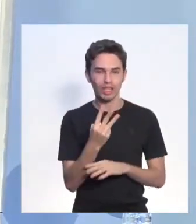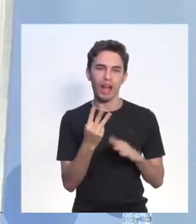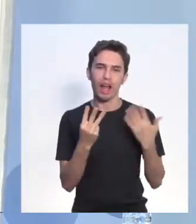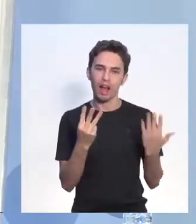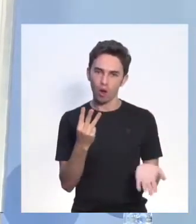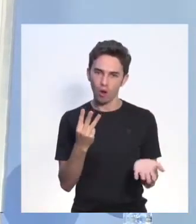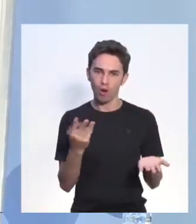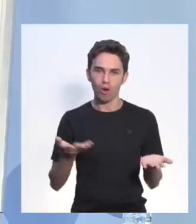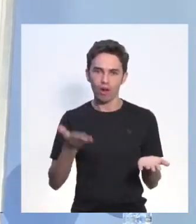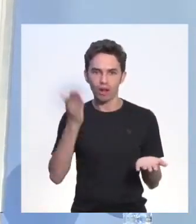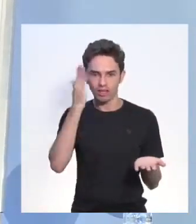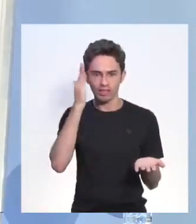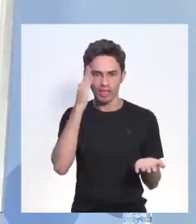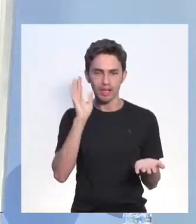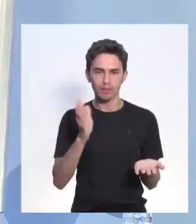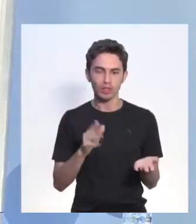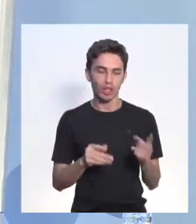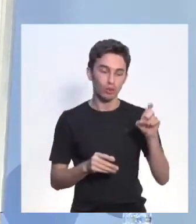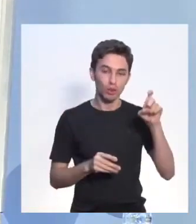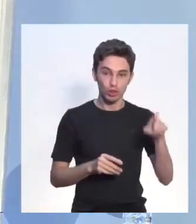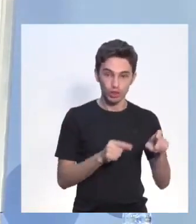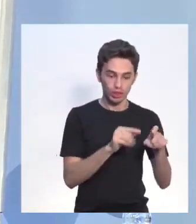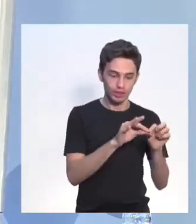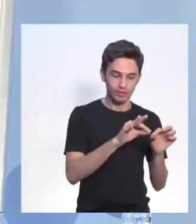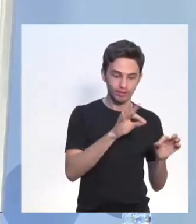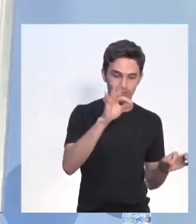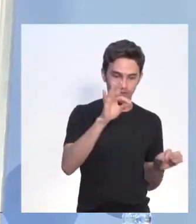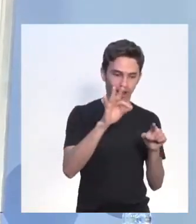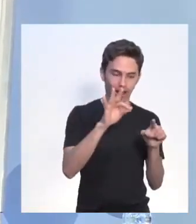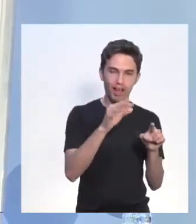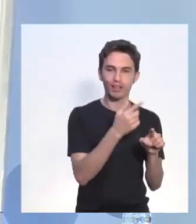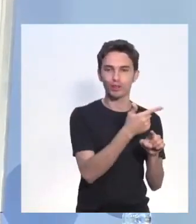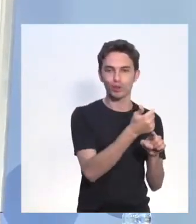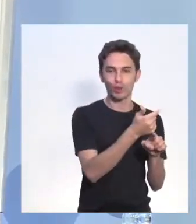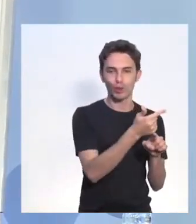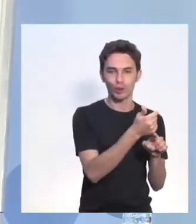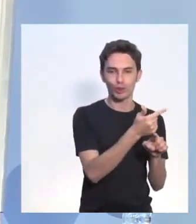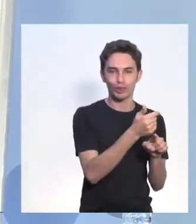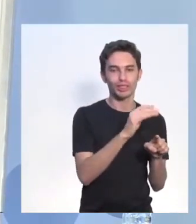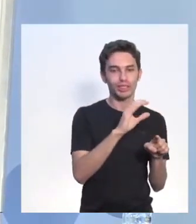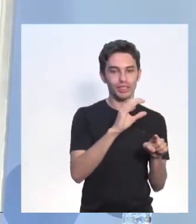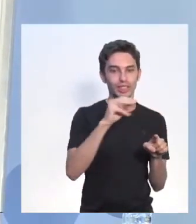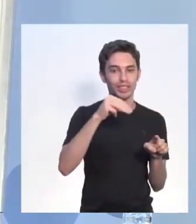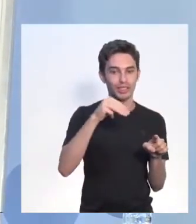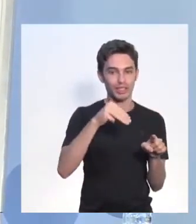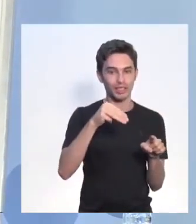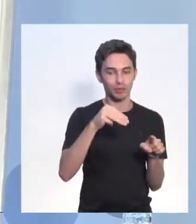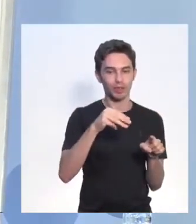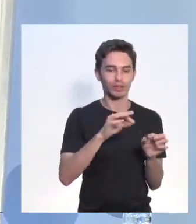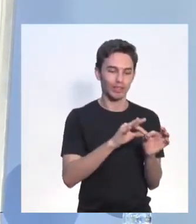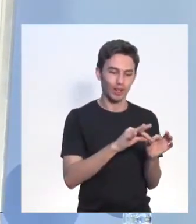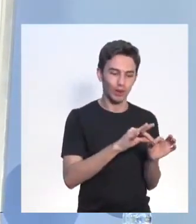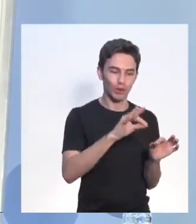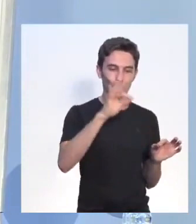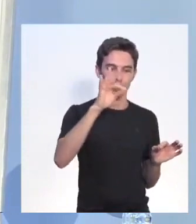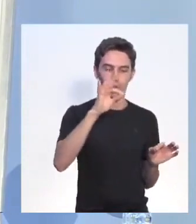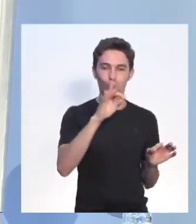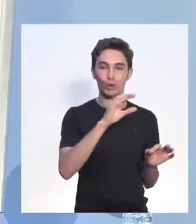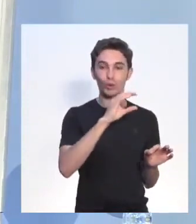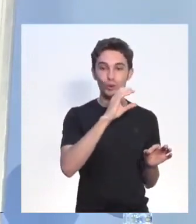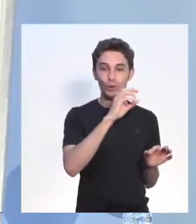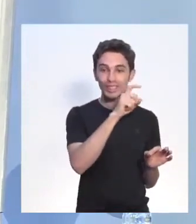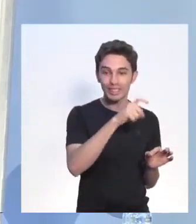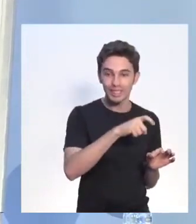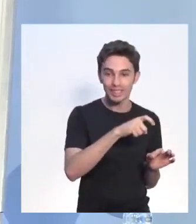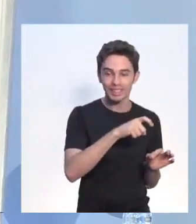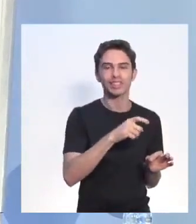o x, vale 12. Ok. 12 o quê? 12 centímetros, porque é a unidade que a gente está trabalhando, tá?